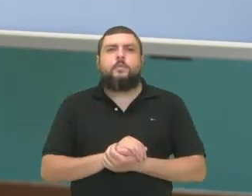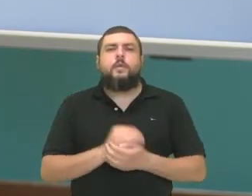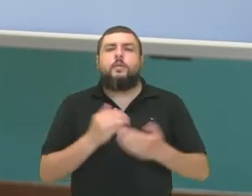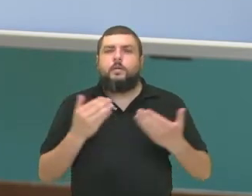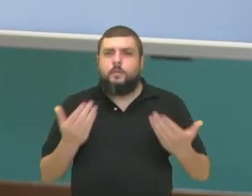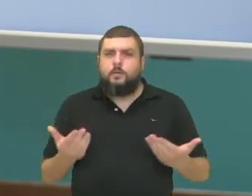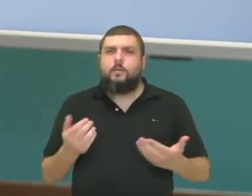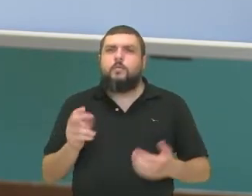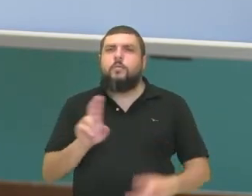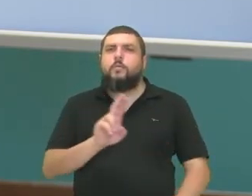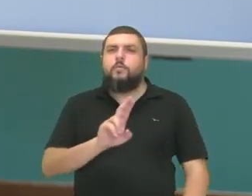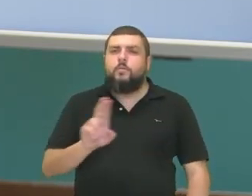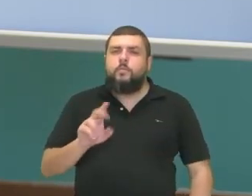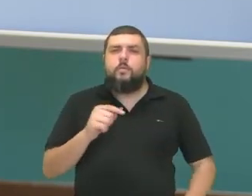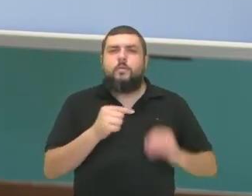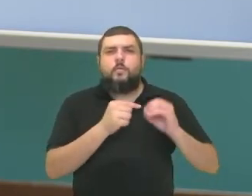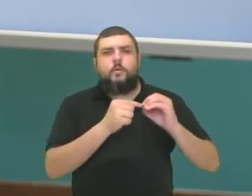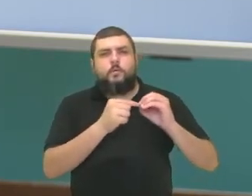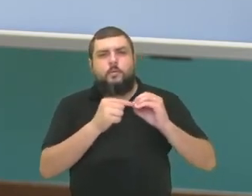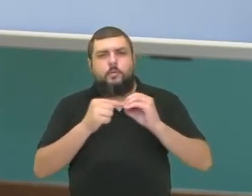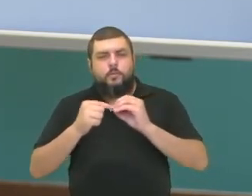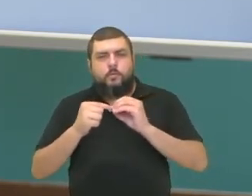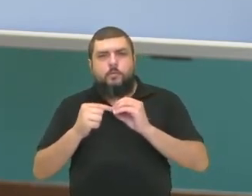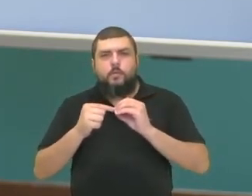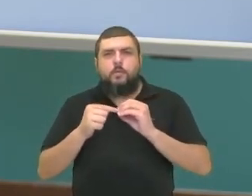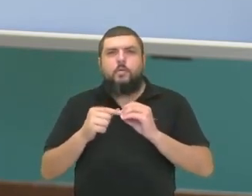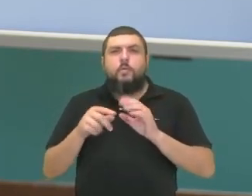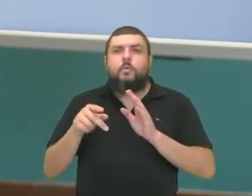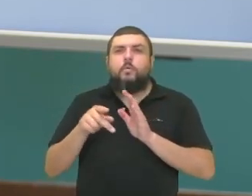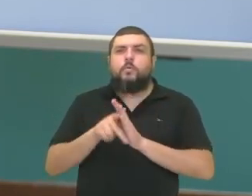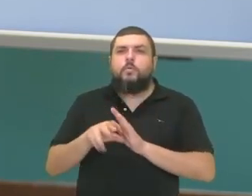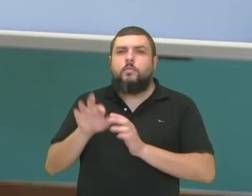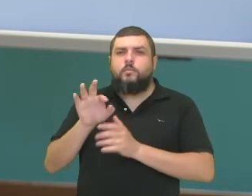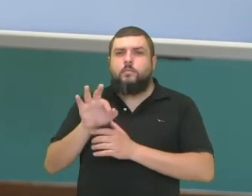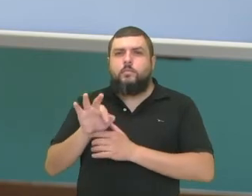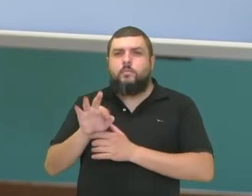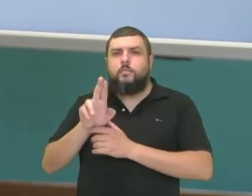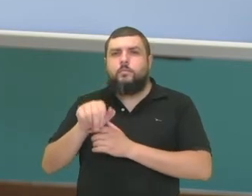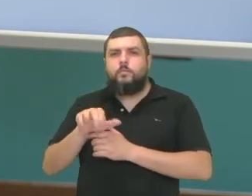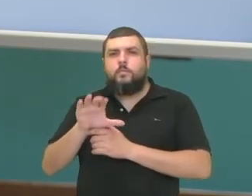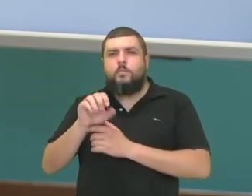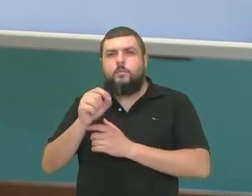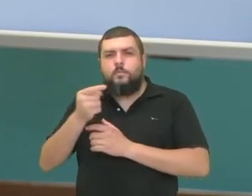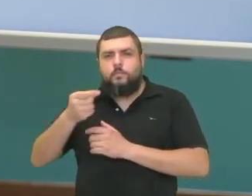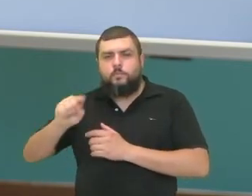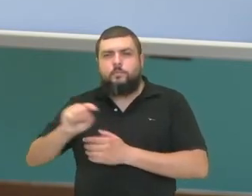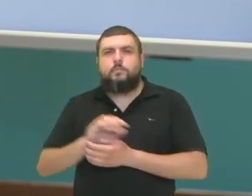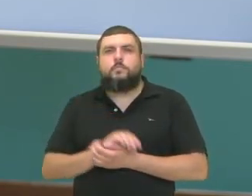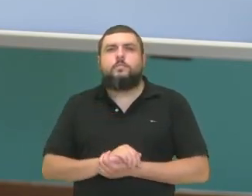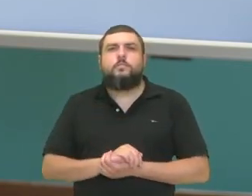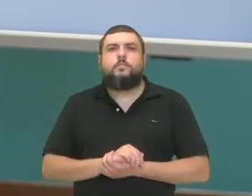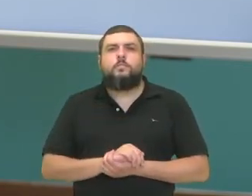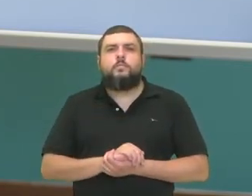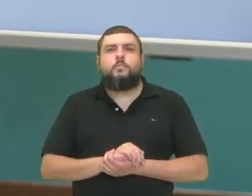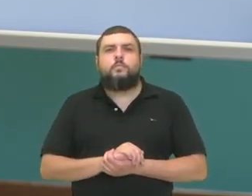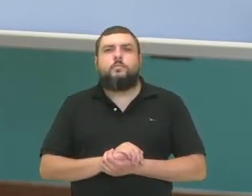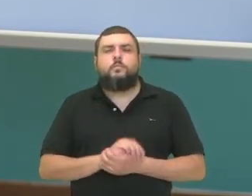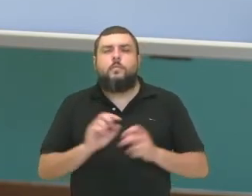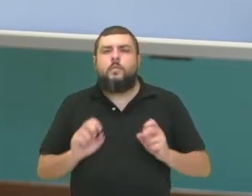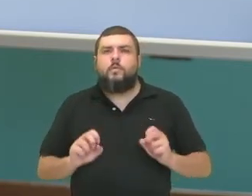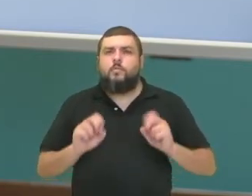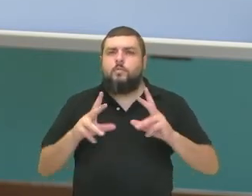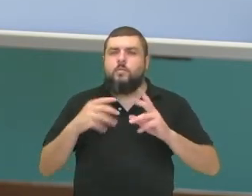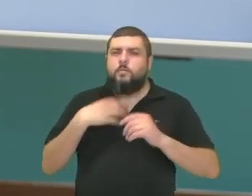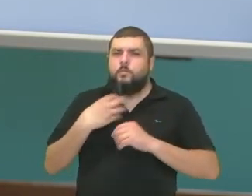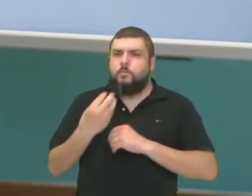denominamos de isomeria de função. Professor, olha, professor, não me esqueço mais,